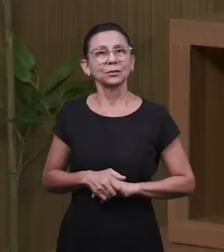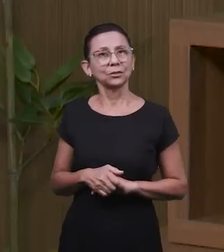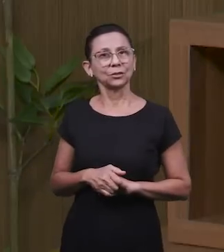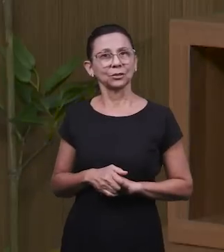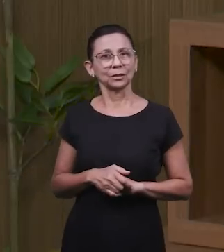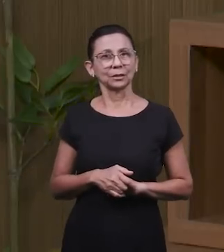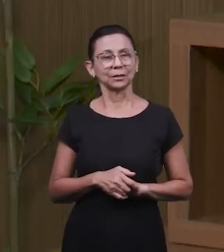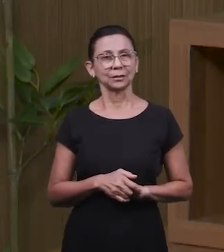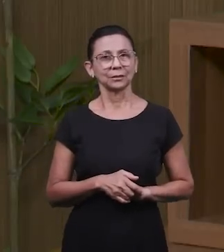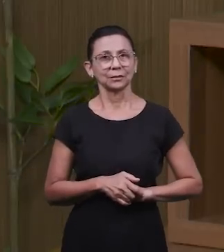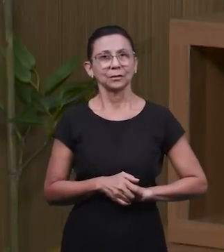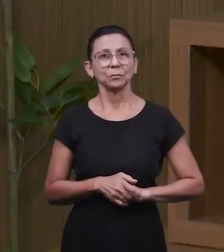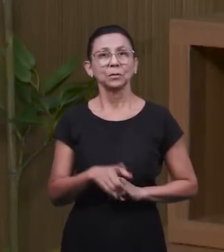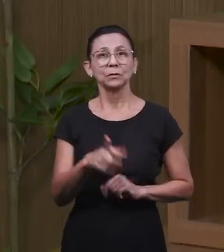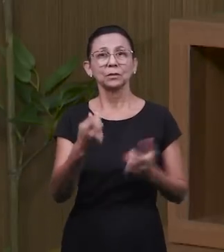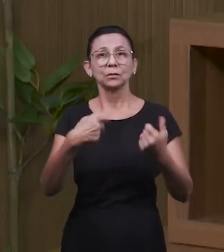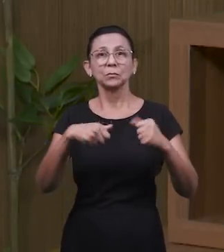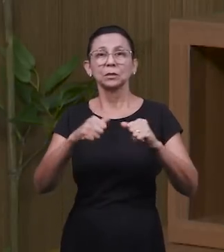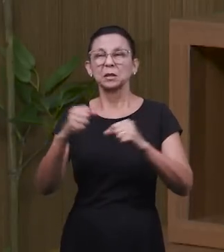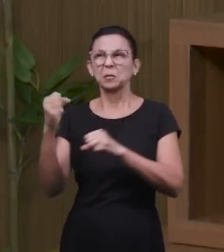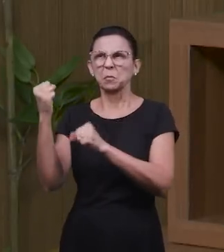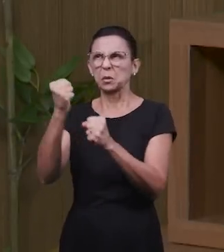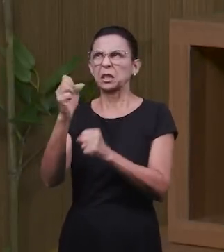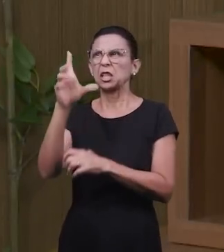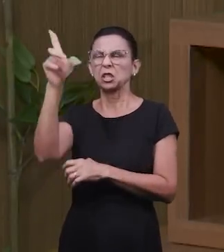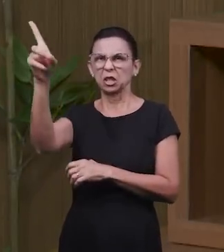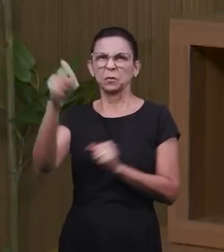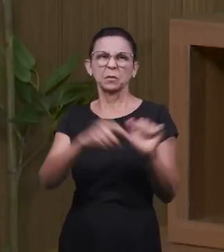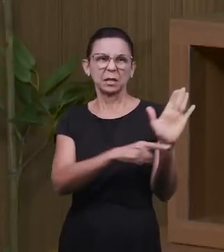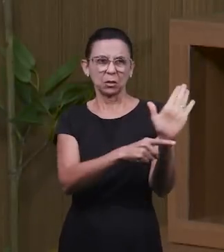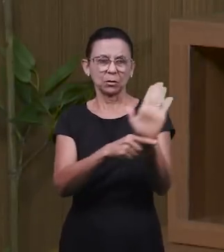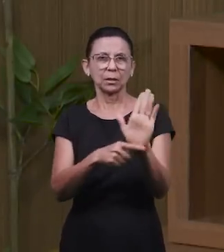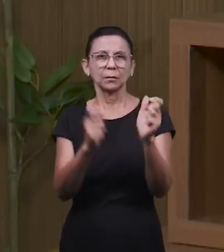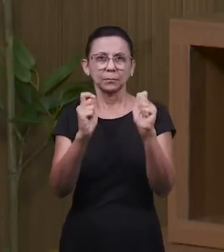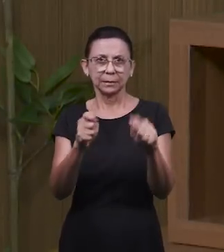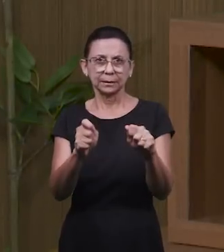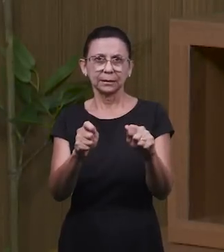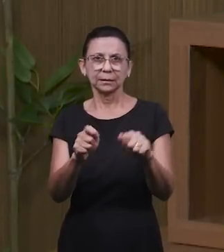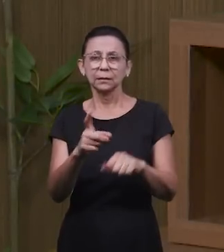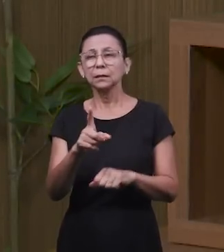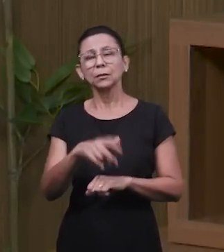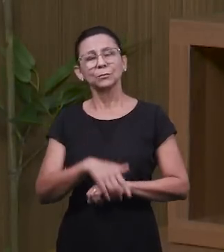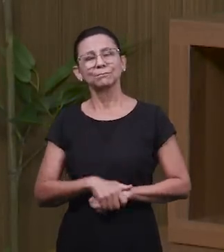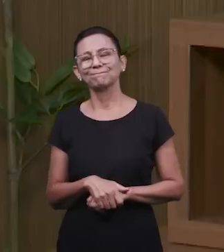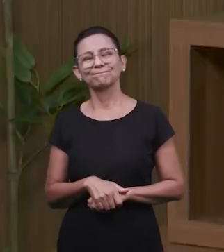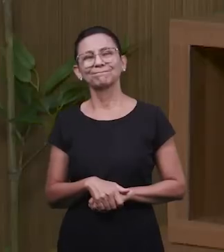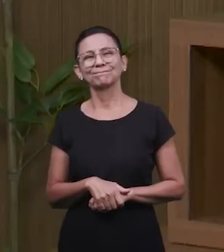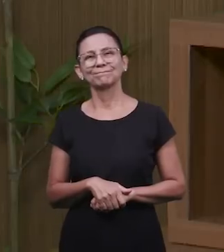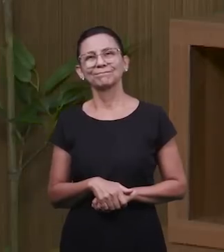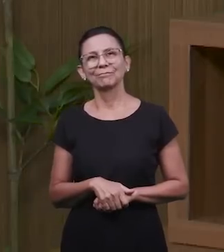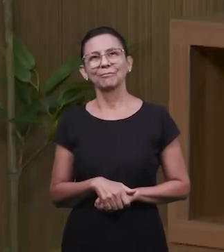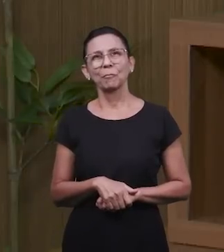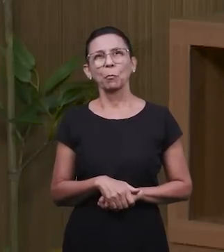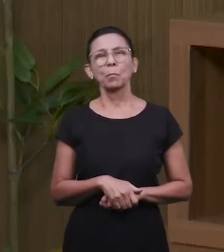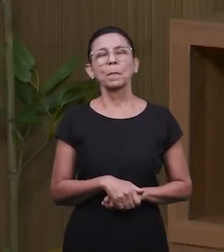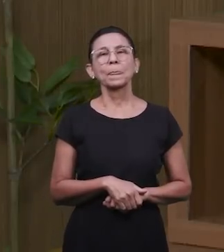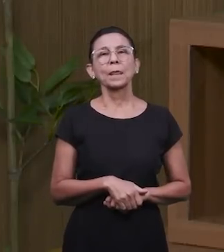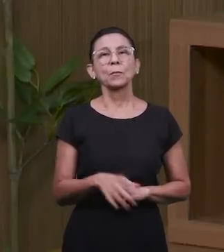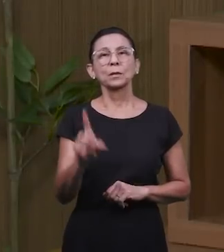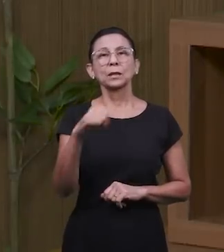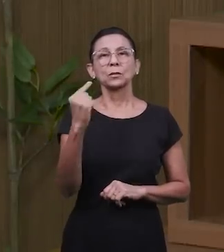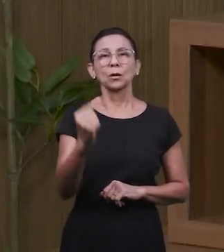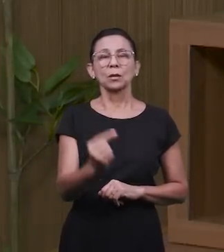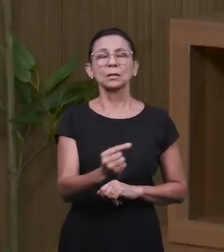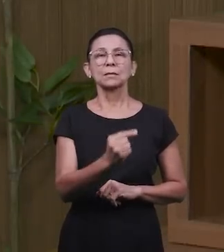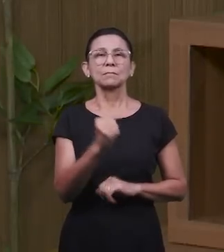a caridade, você não precisa de poder de Deus para fazer caridade. A Bíblia diz que nós morremos com Jesus, mas nós